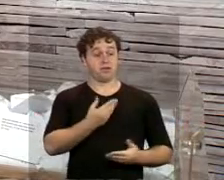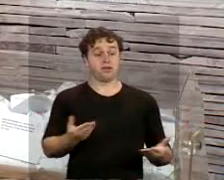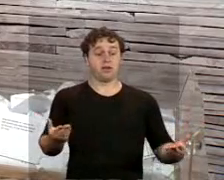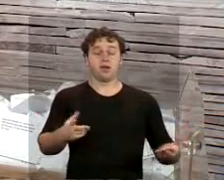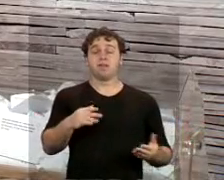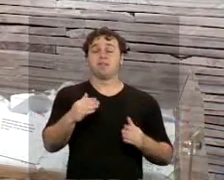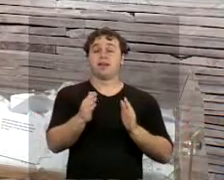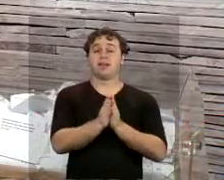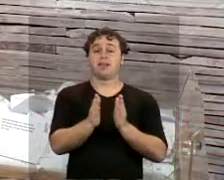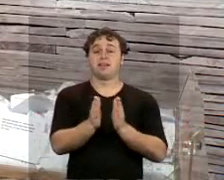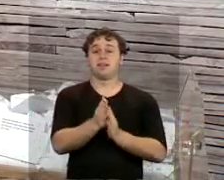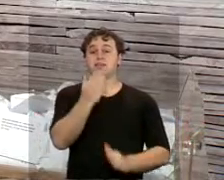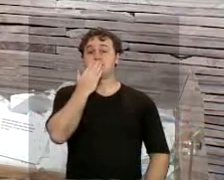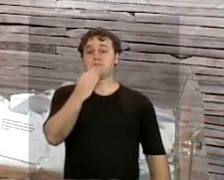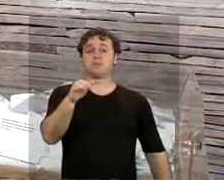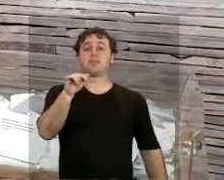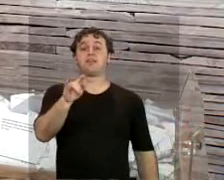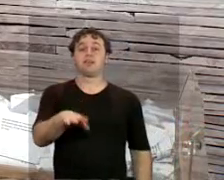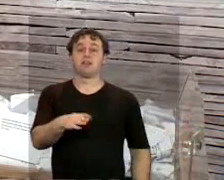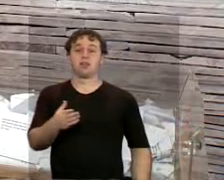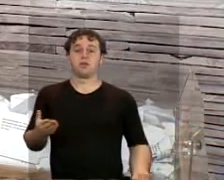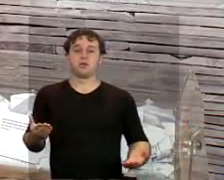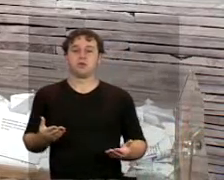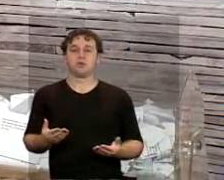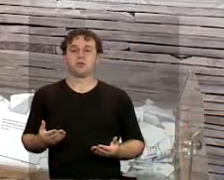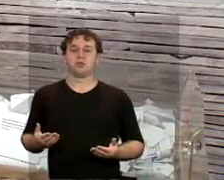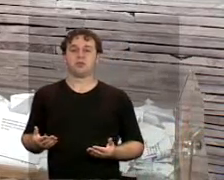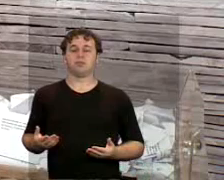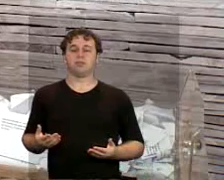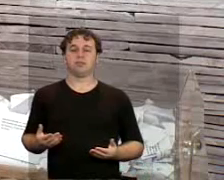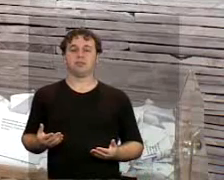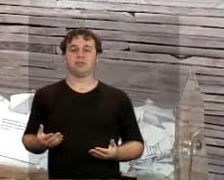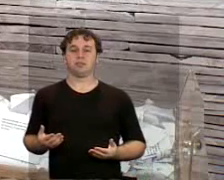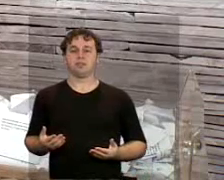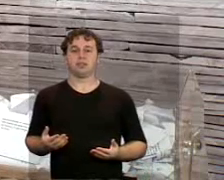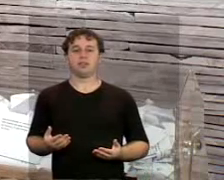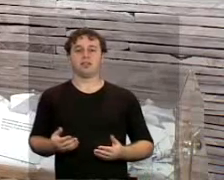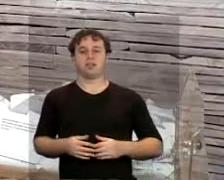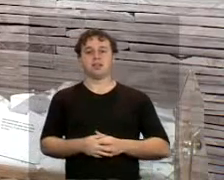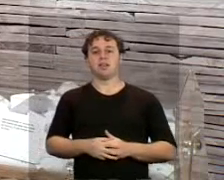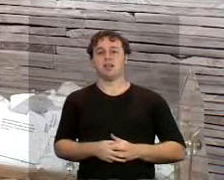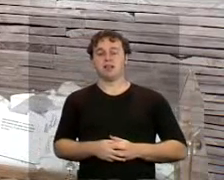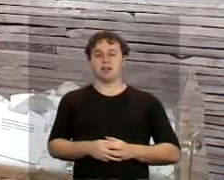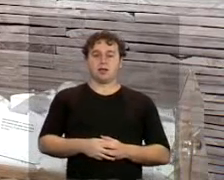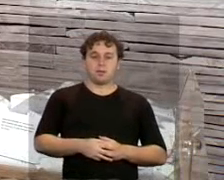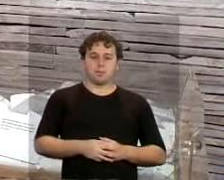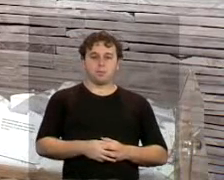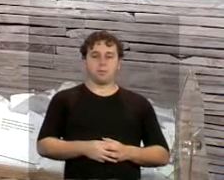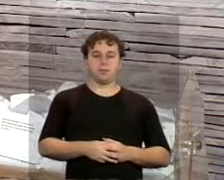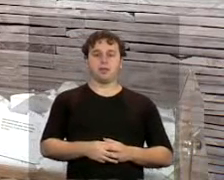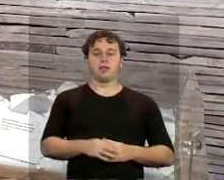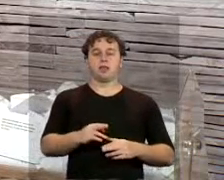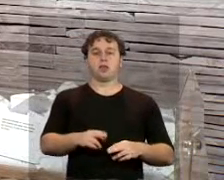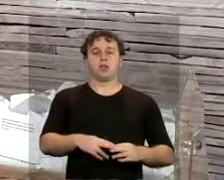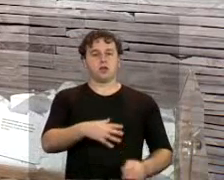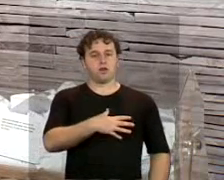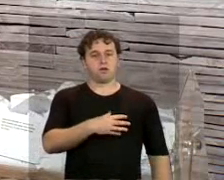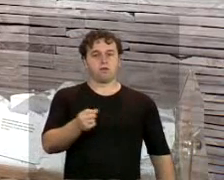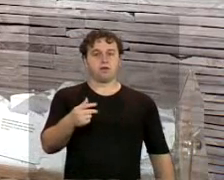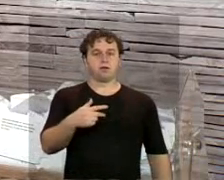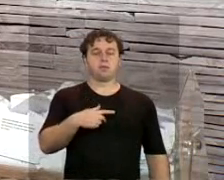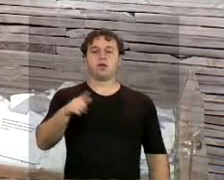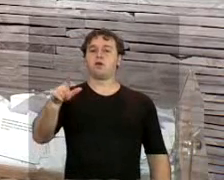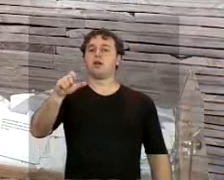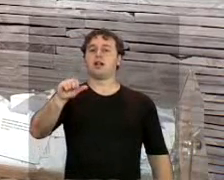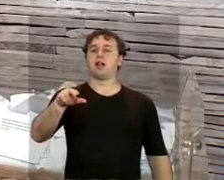todo o país, quais são as intenções que o Cláudio apresenta para Nossa Senhora? A intenção que eu apresento é em nome do meu filho, Glauco Morris Alves